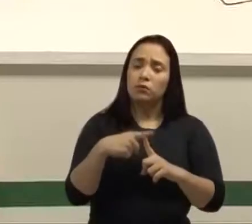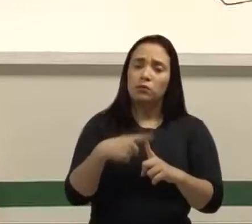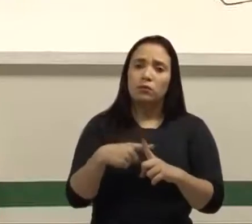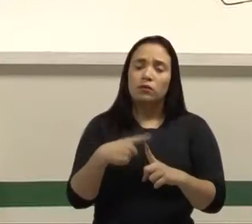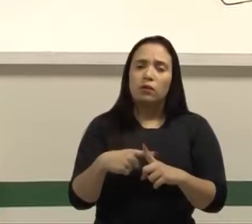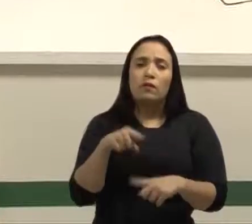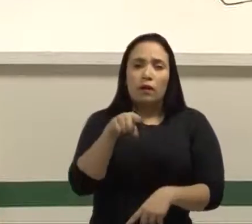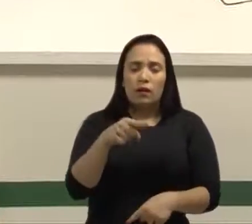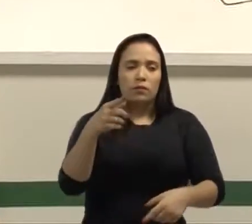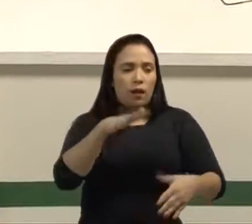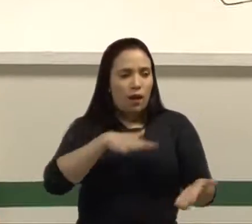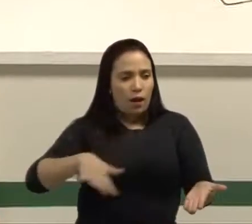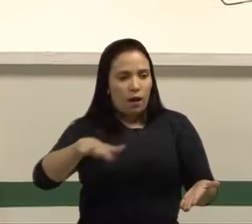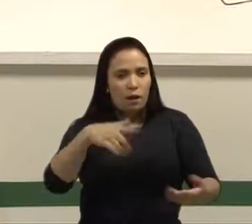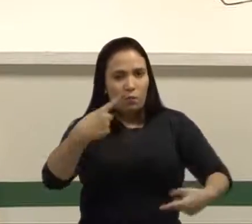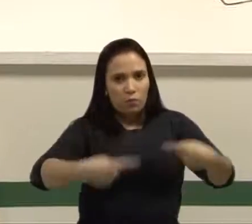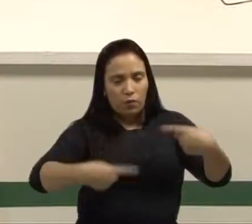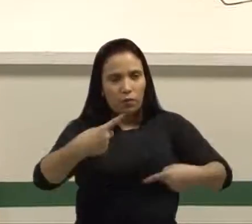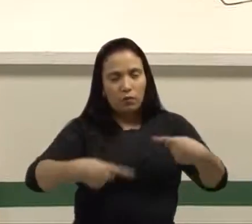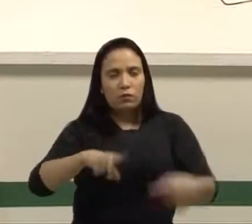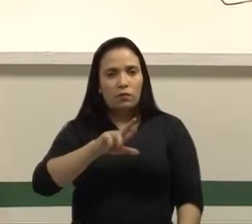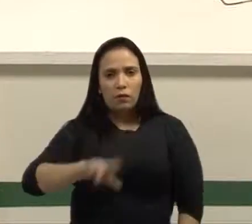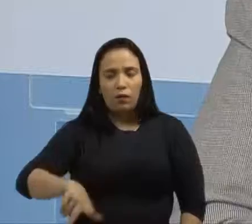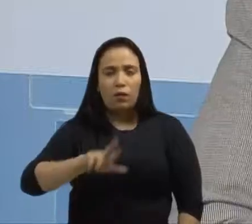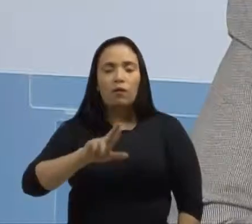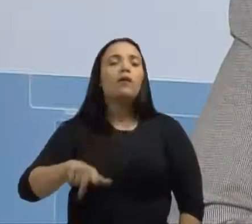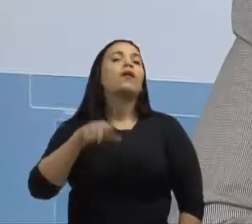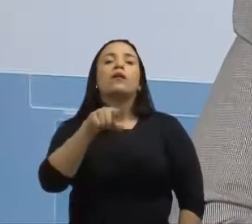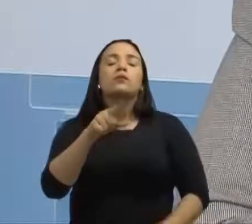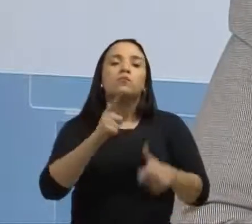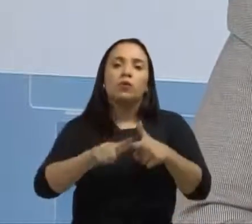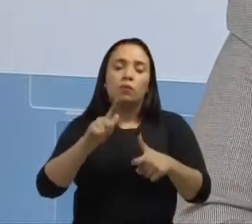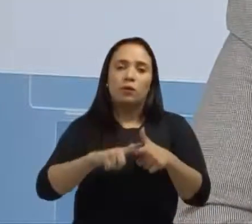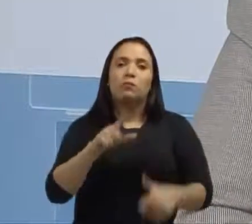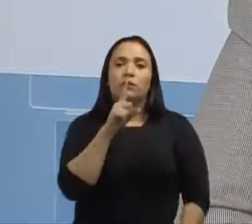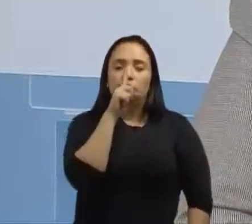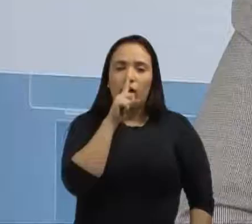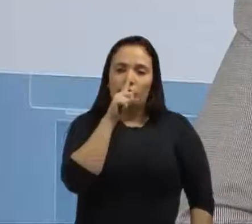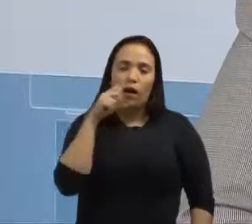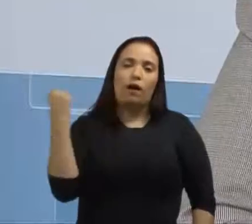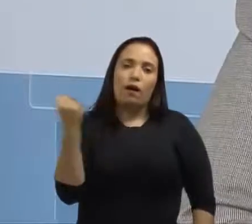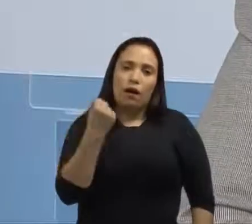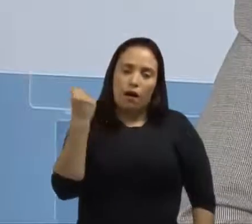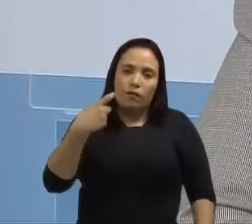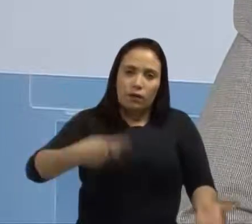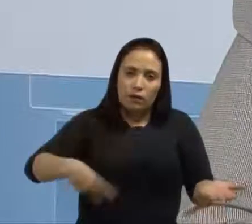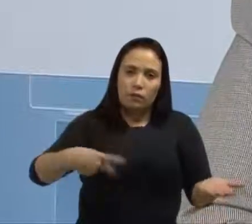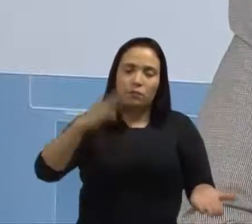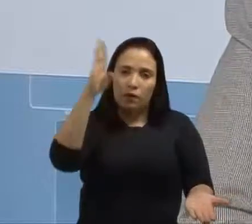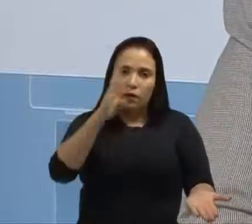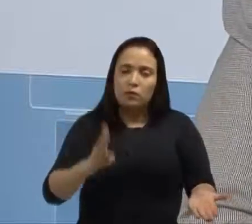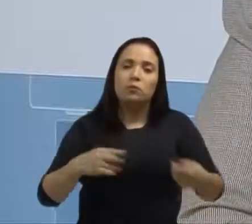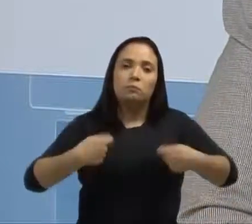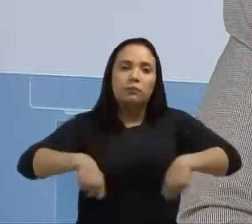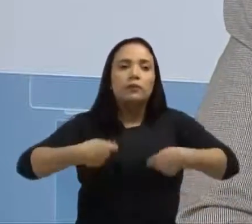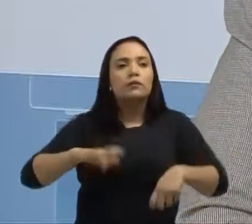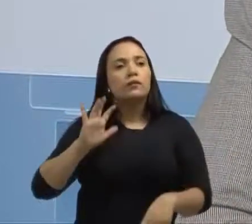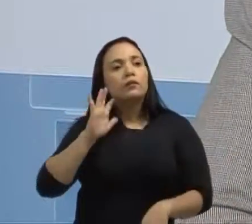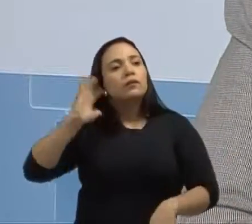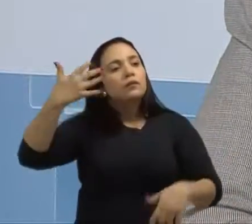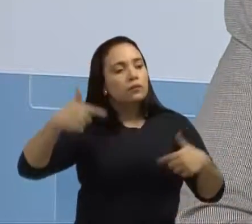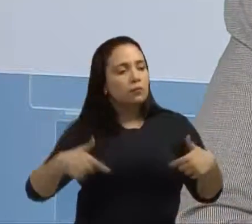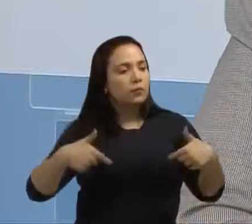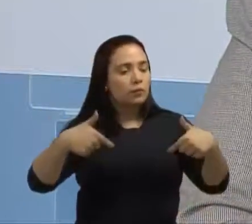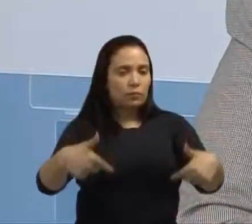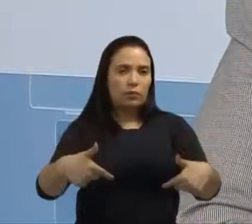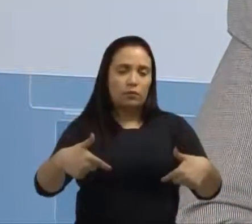questão não é política, né? A questão é um problema grave que tem no nosso país e precisa ser tomado providência o mais rápido